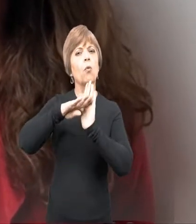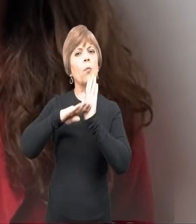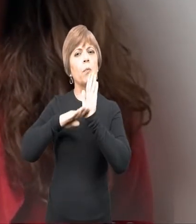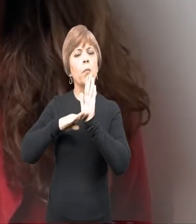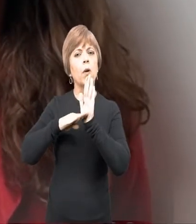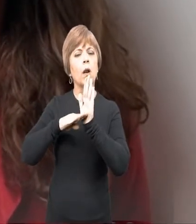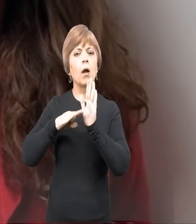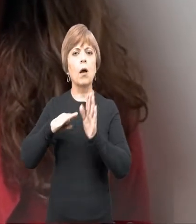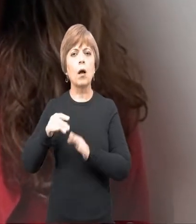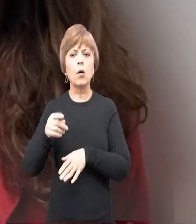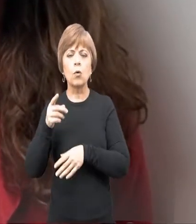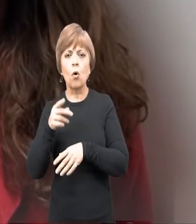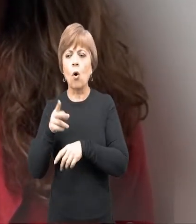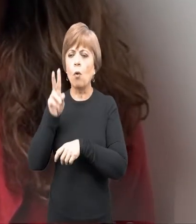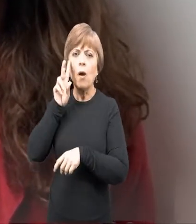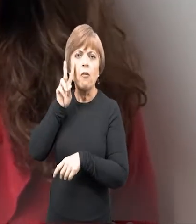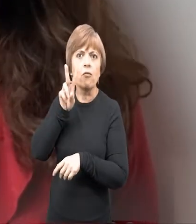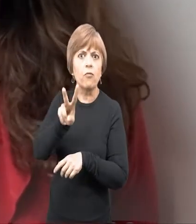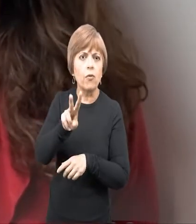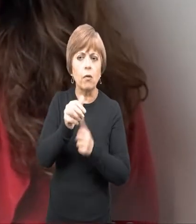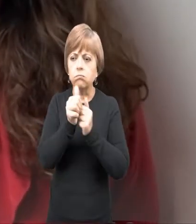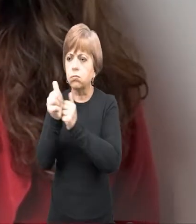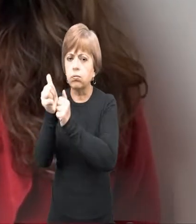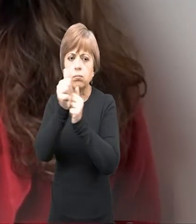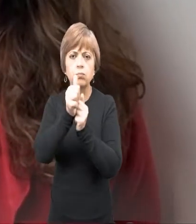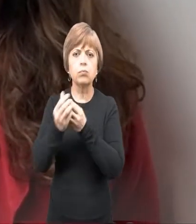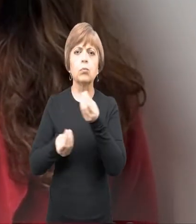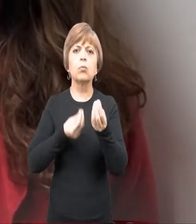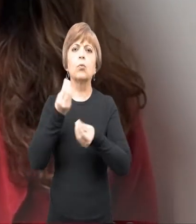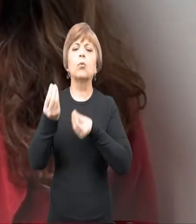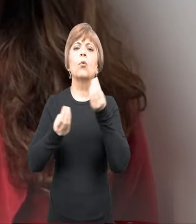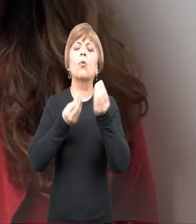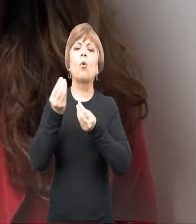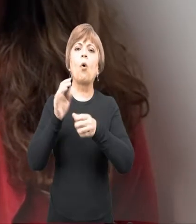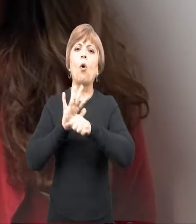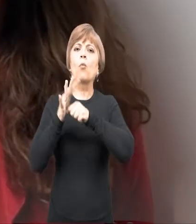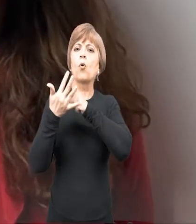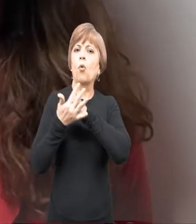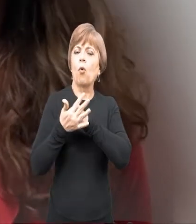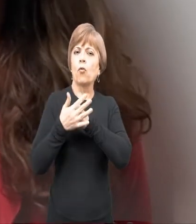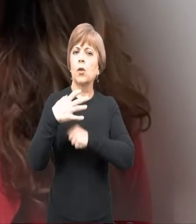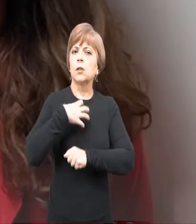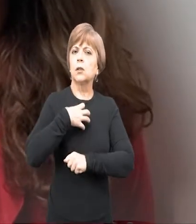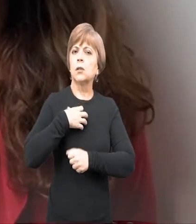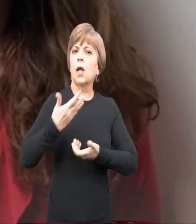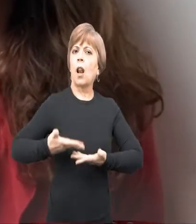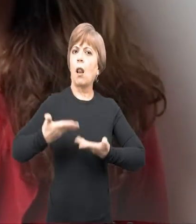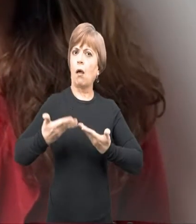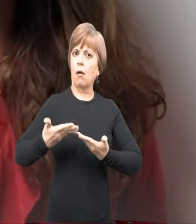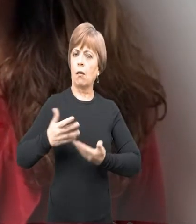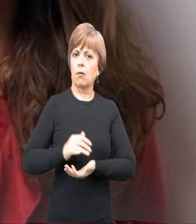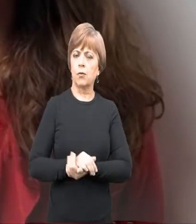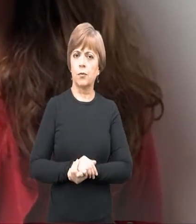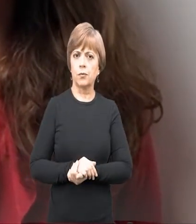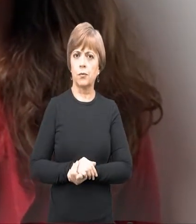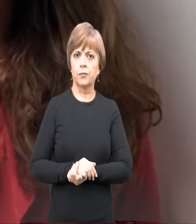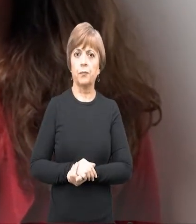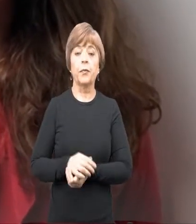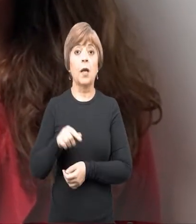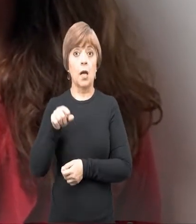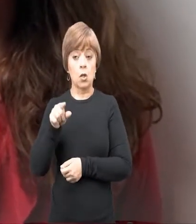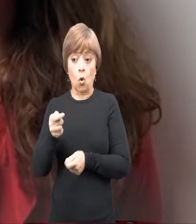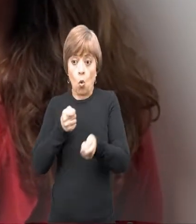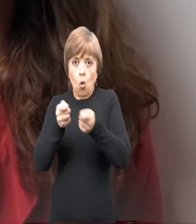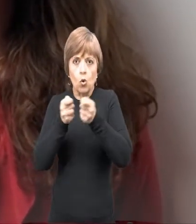de todos os pacientes de Covid com sintomas leves da doença. Não basta a gente